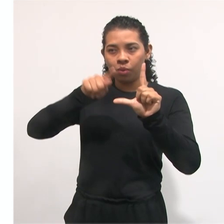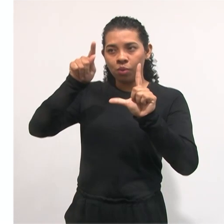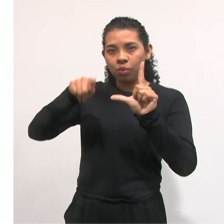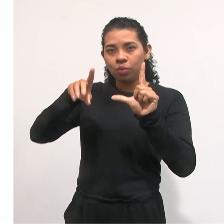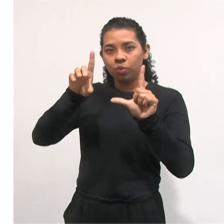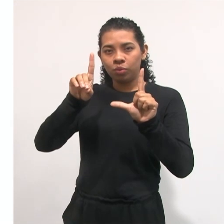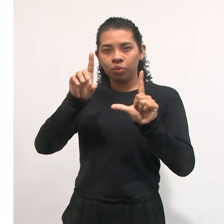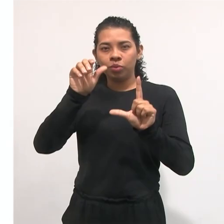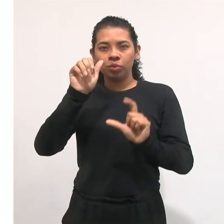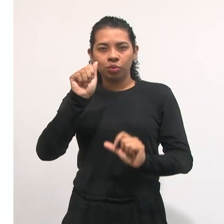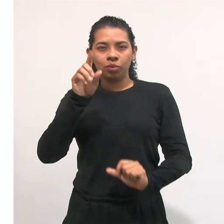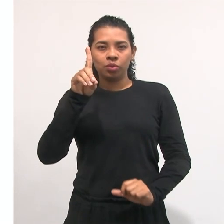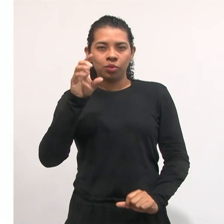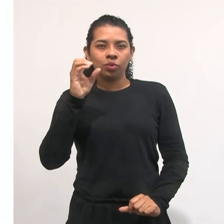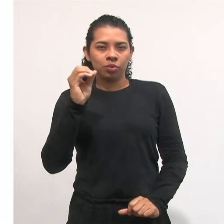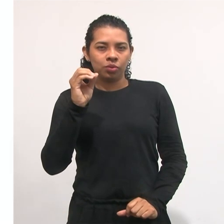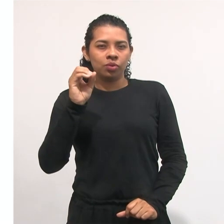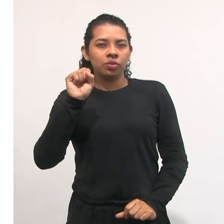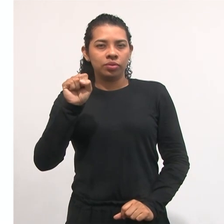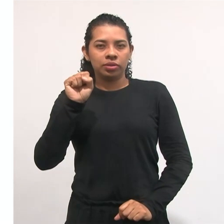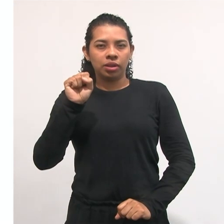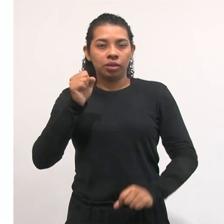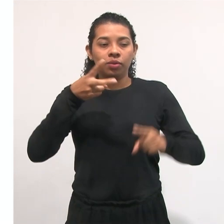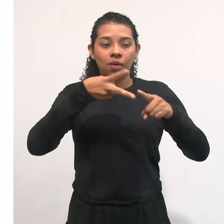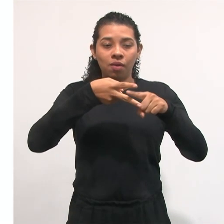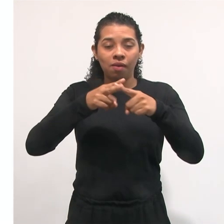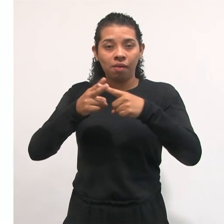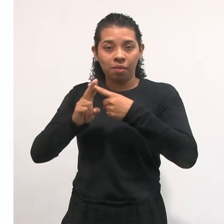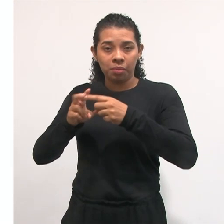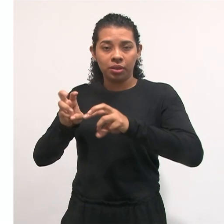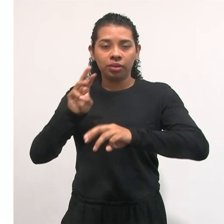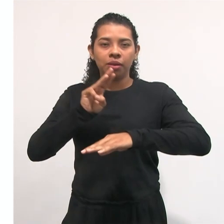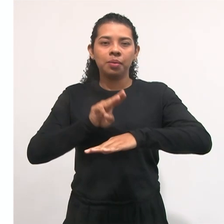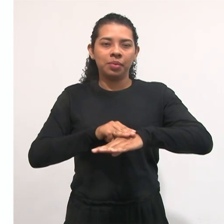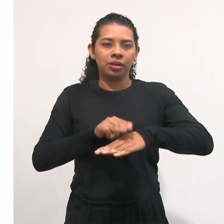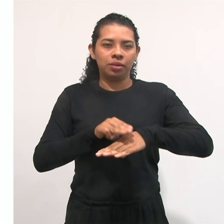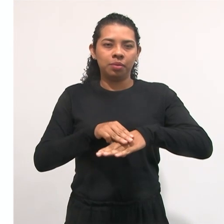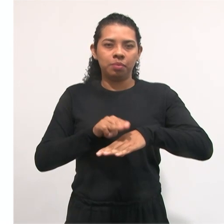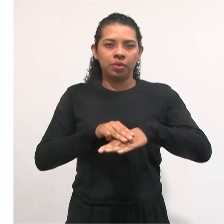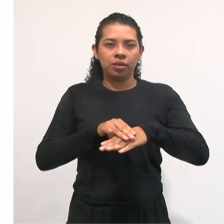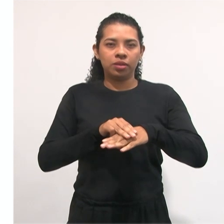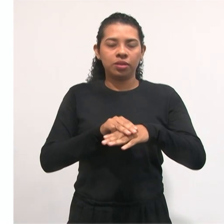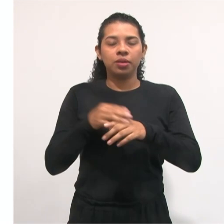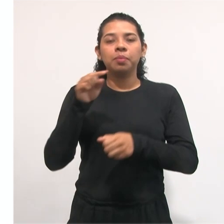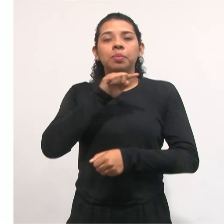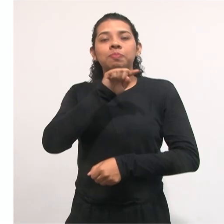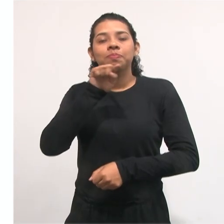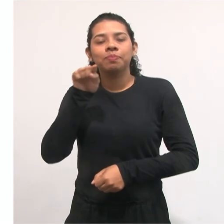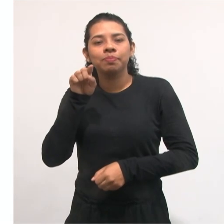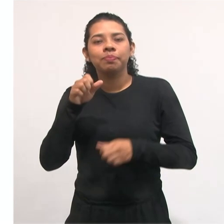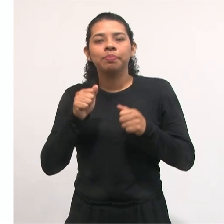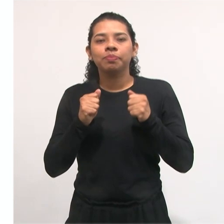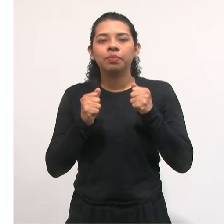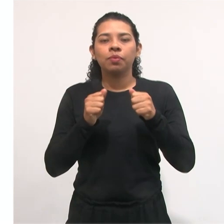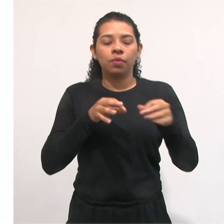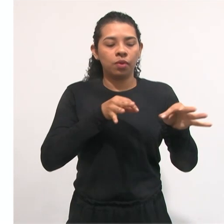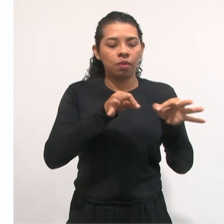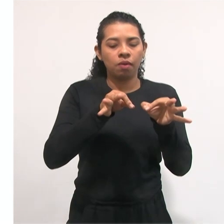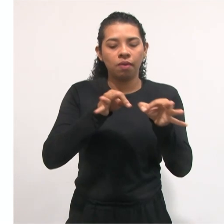refere a um conjunto de técnicas, ou seja, são ferramentas matemáticas para que você possa